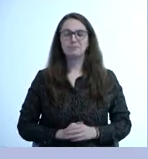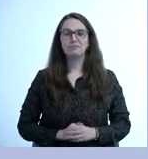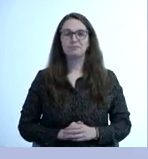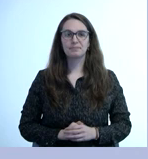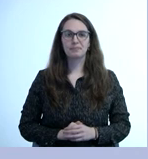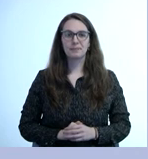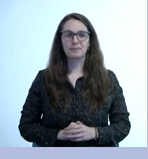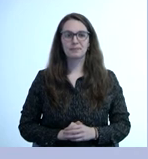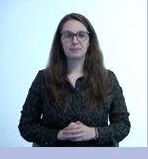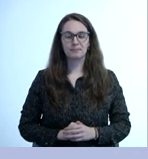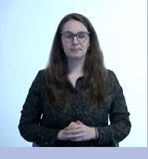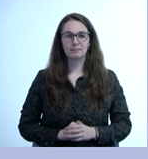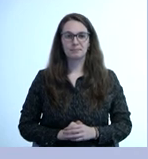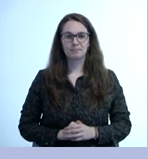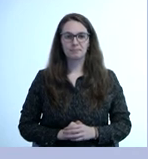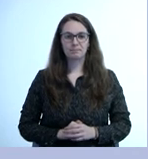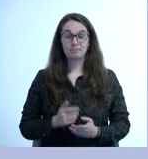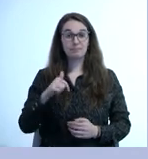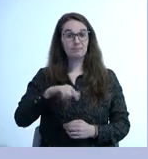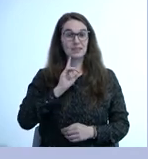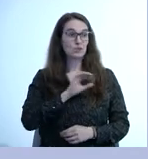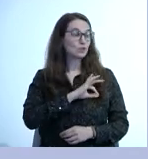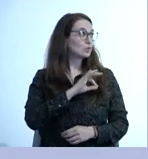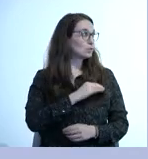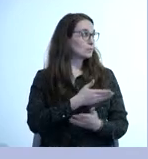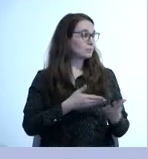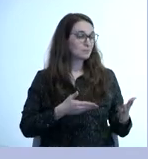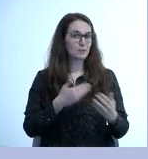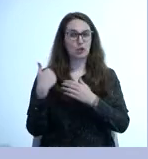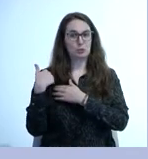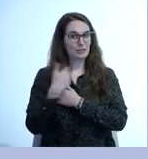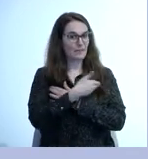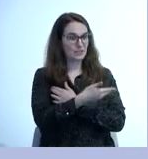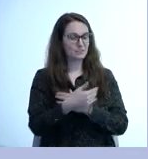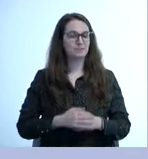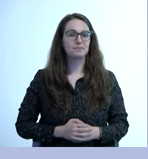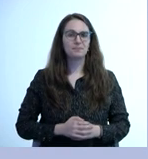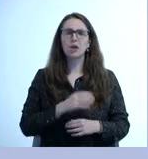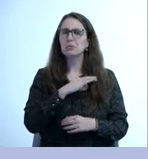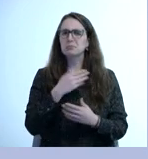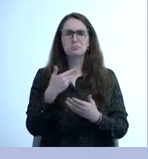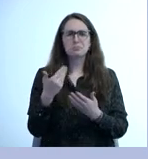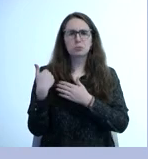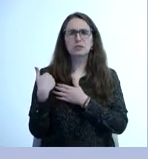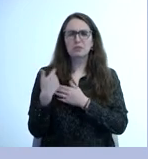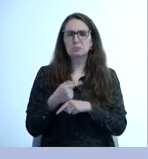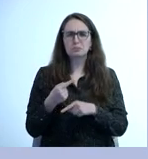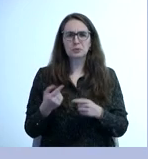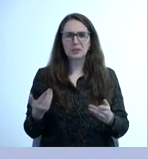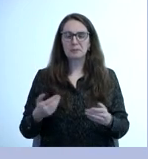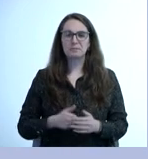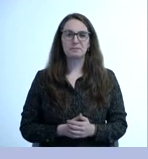que poderemos dizer que estes senhores são os responsáveis. Estes senhores são os responsáveis